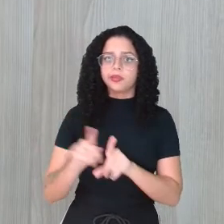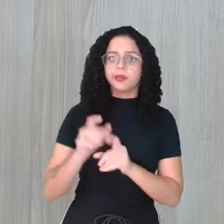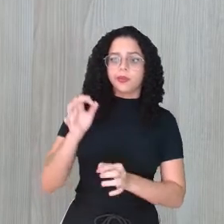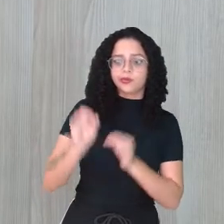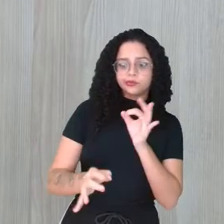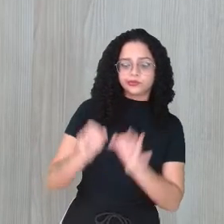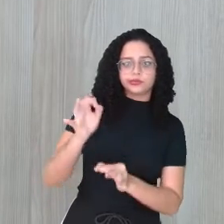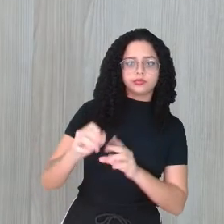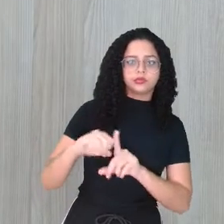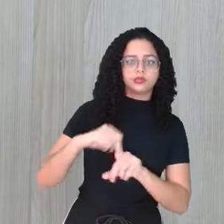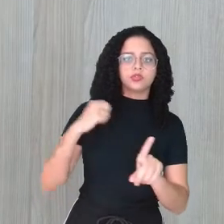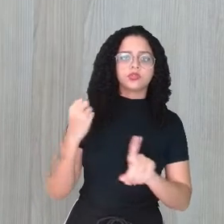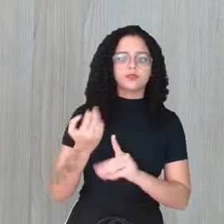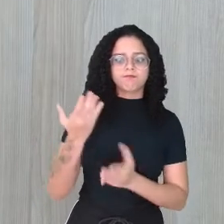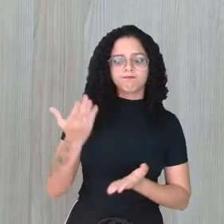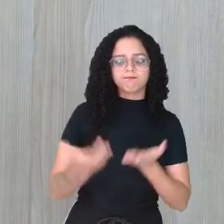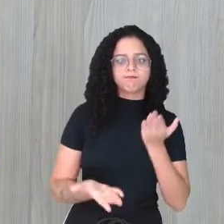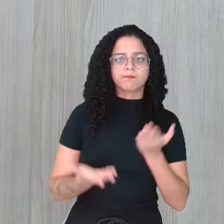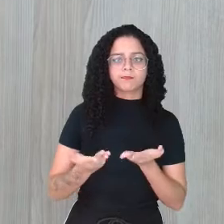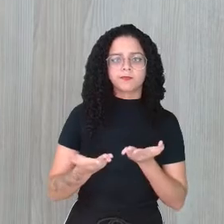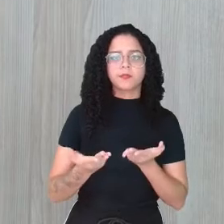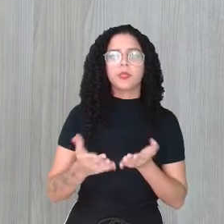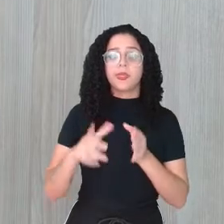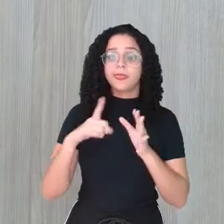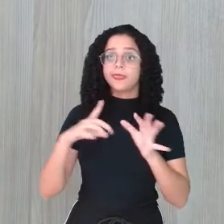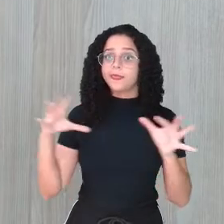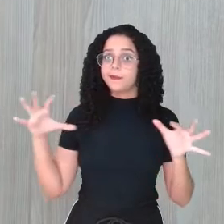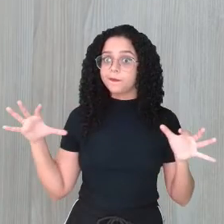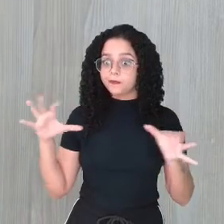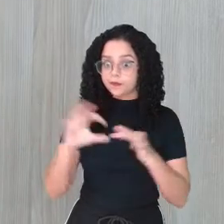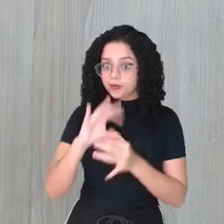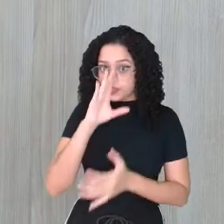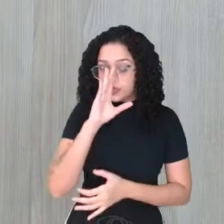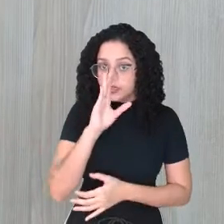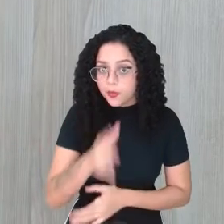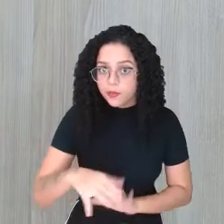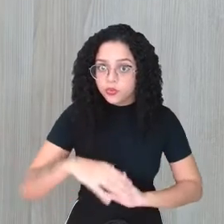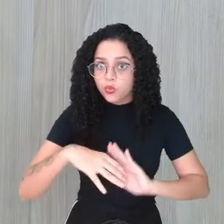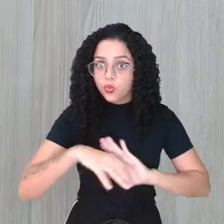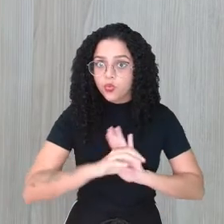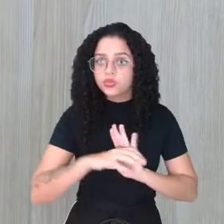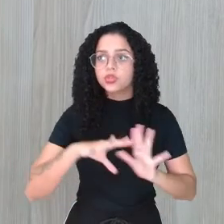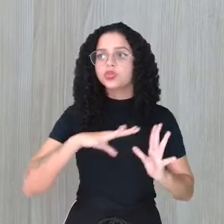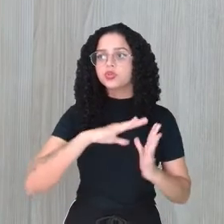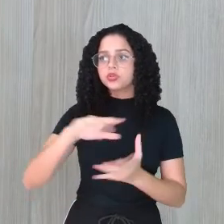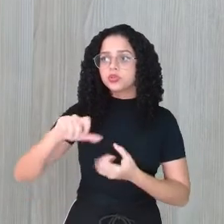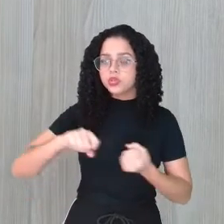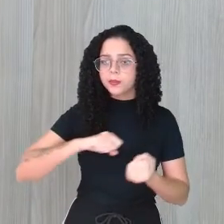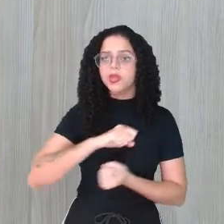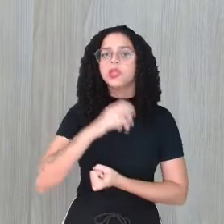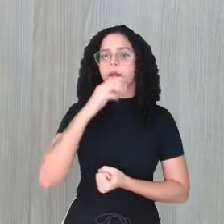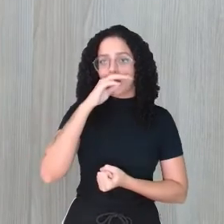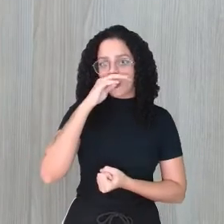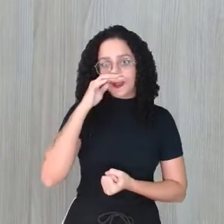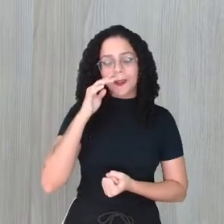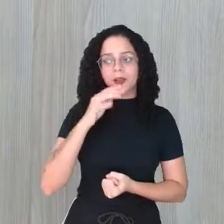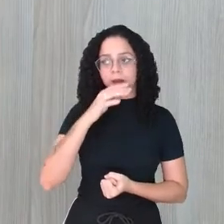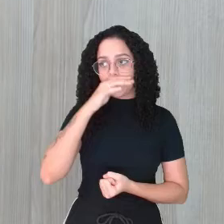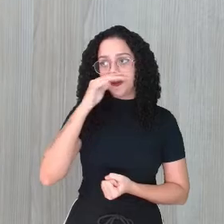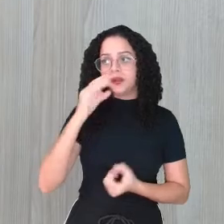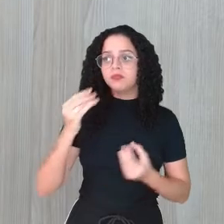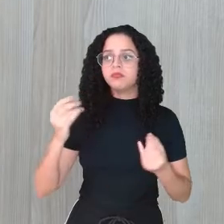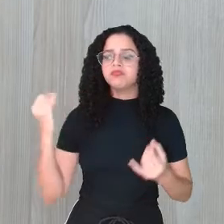justiça social, né? E a justiça social está diretamente relacionada com o conceito de sustentabilidade, não é? Então, é